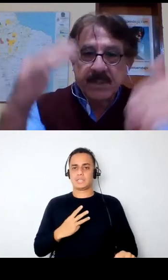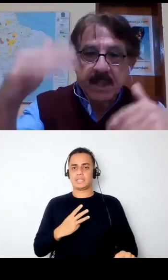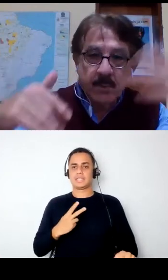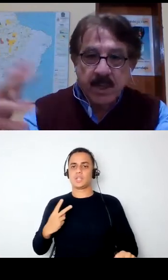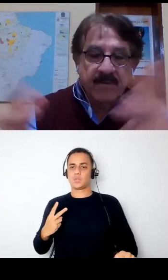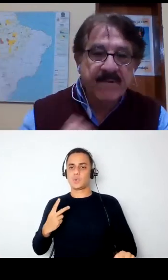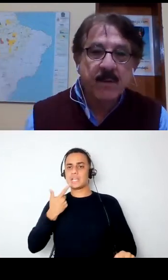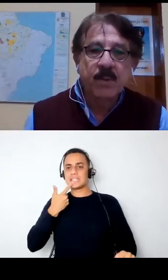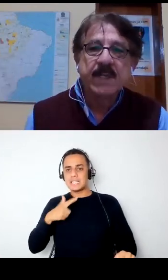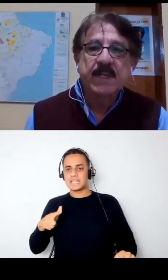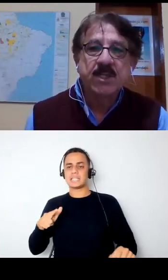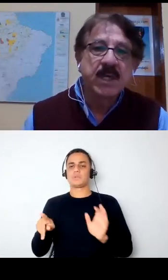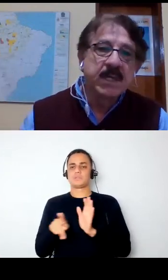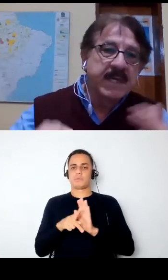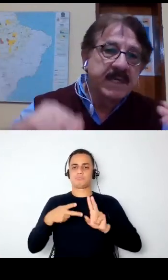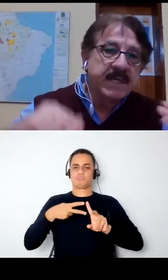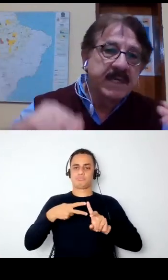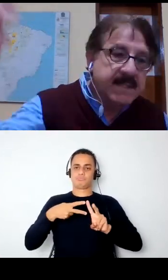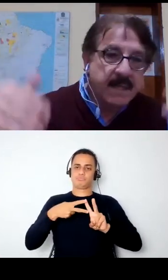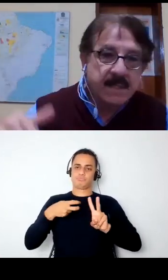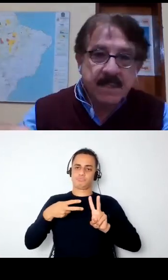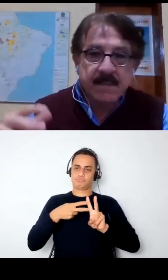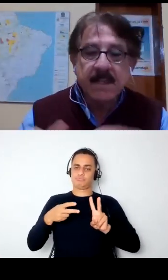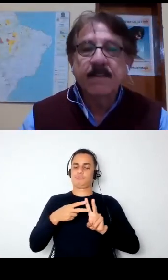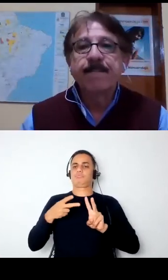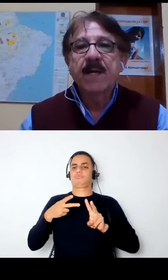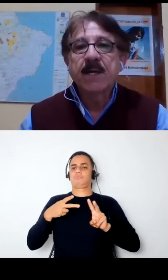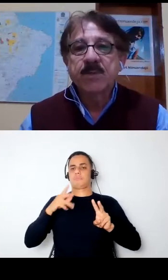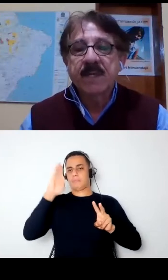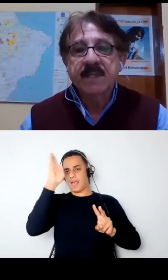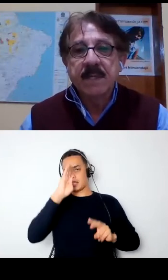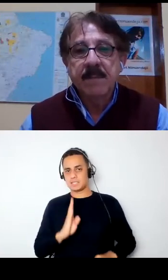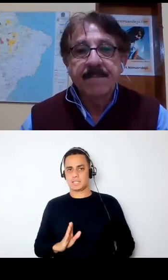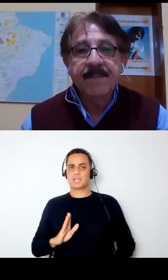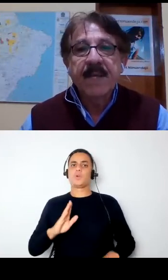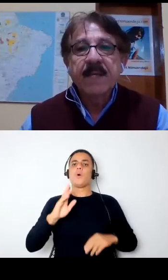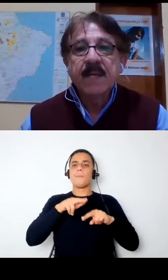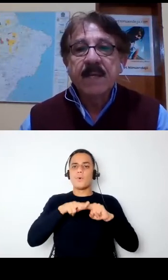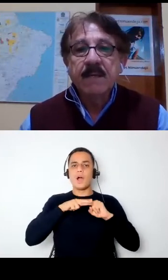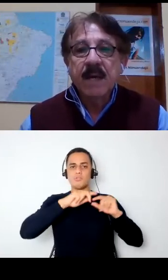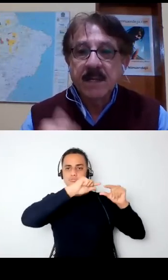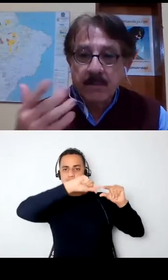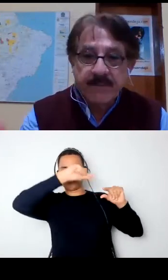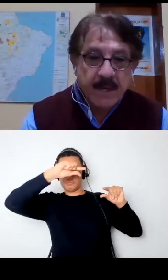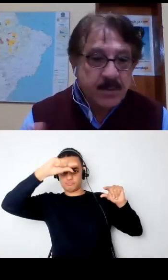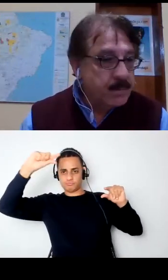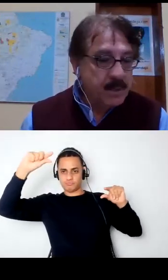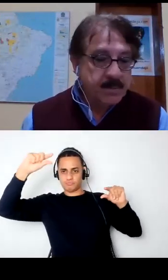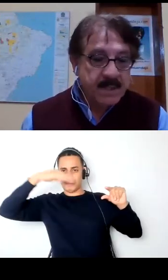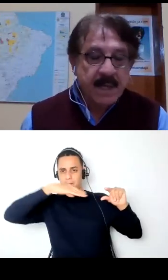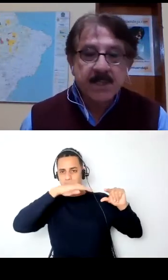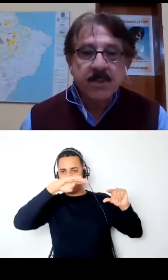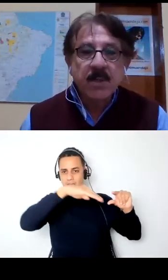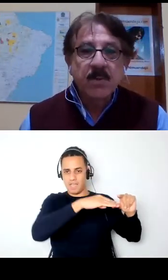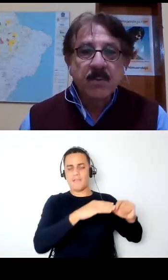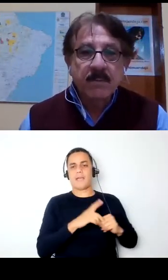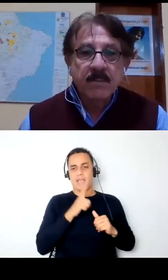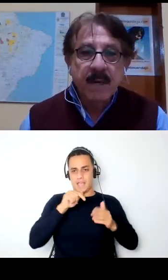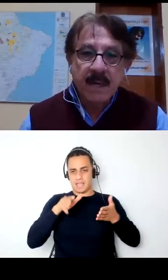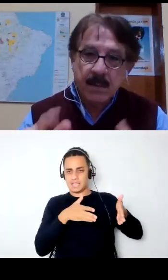brasileiro, considerando o que ele falou ali desde as nascentes, rios acima. E aí eu faço no próximo